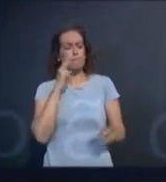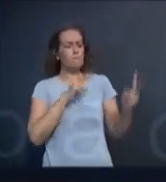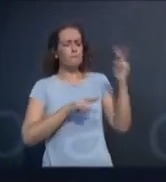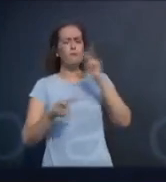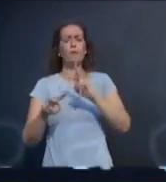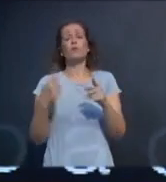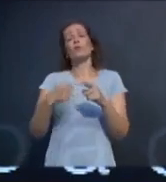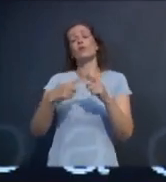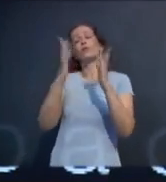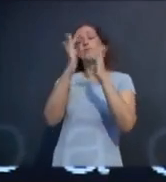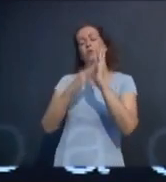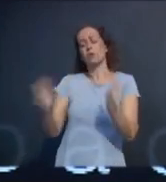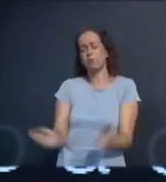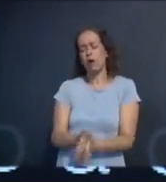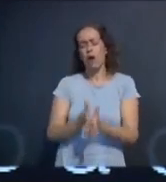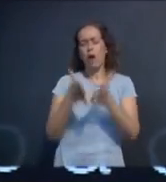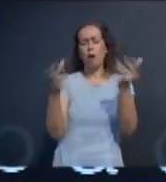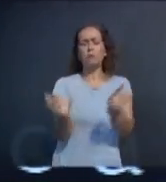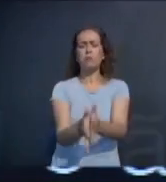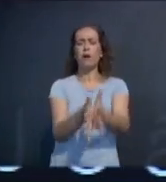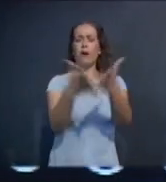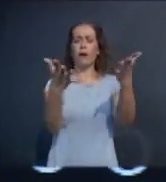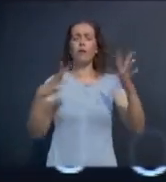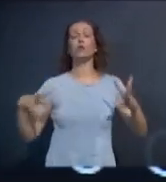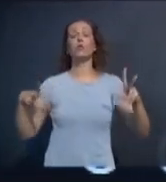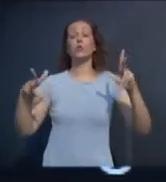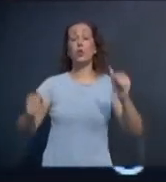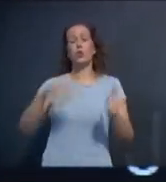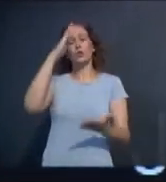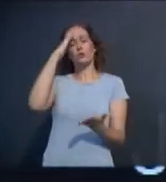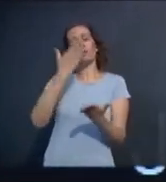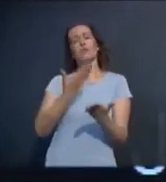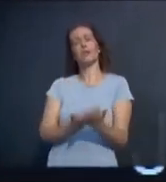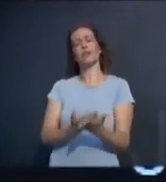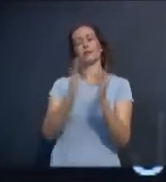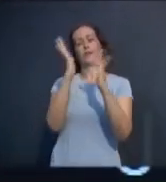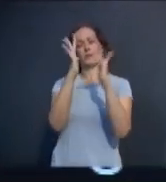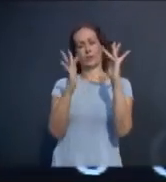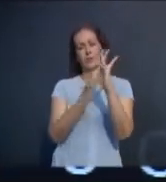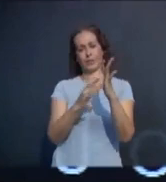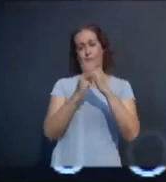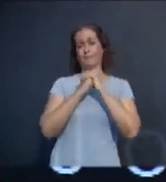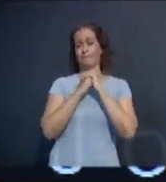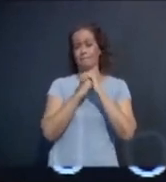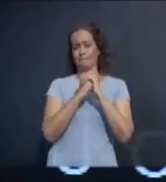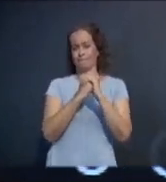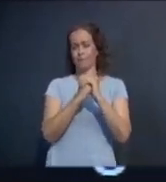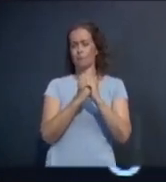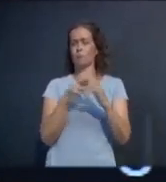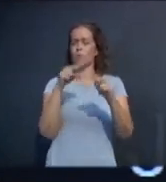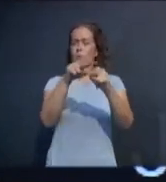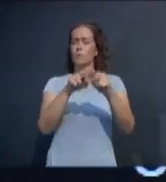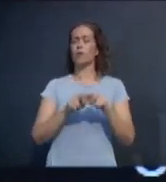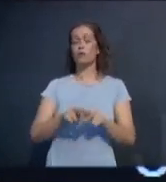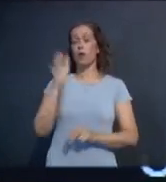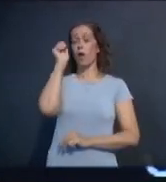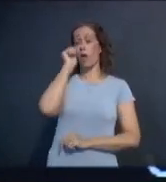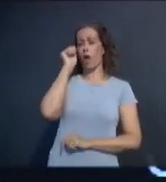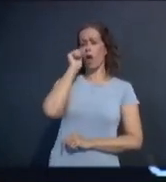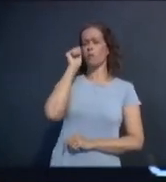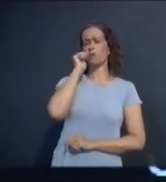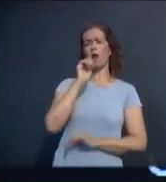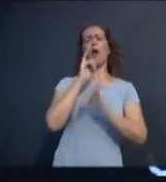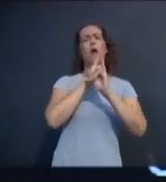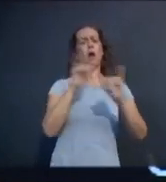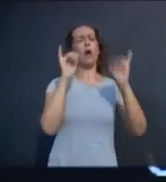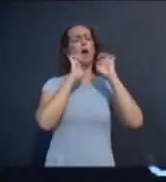nele. Creram nele. Vamos falar? Creram nele. Em virtude do testemunho da mulher que anunciara,